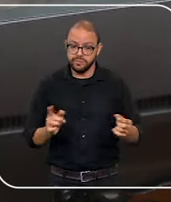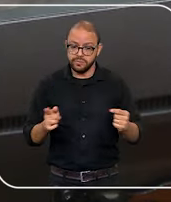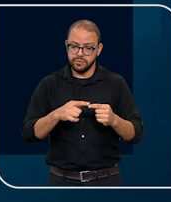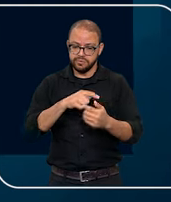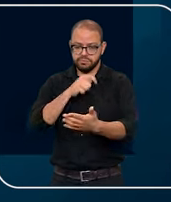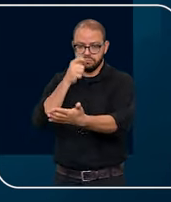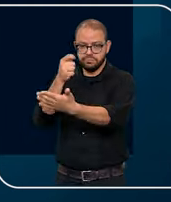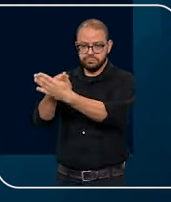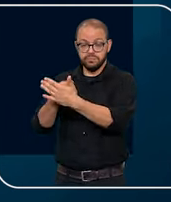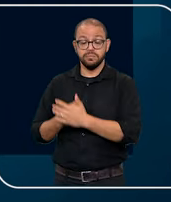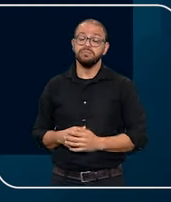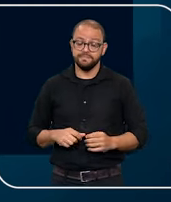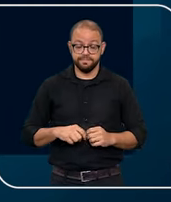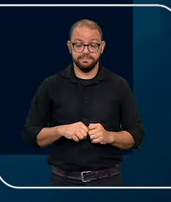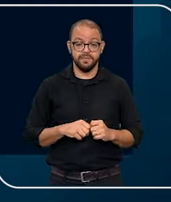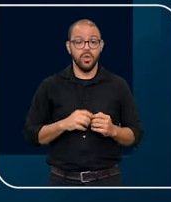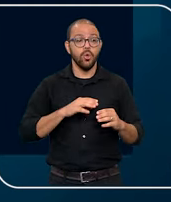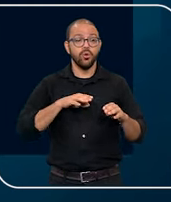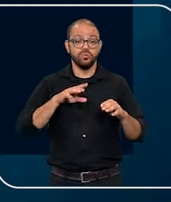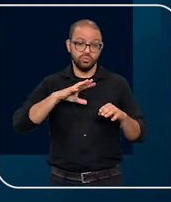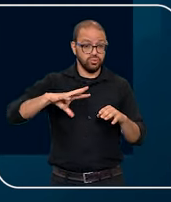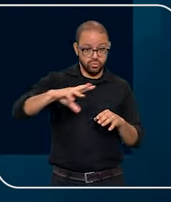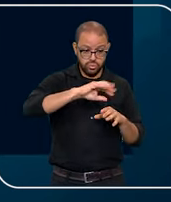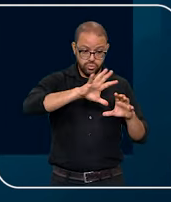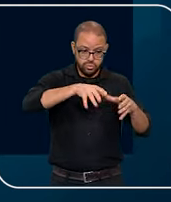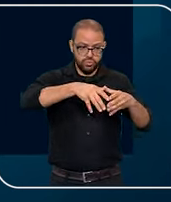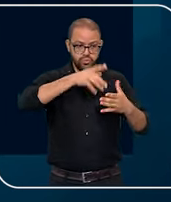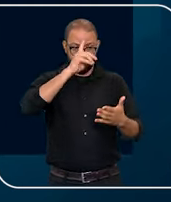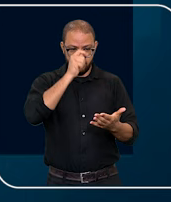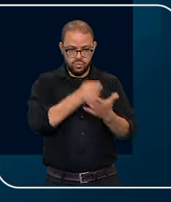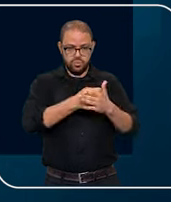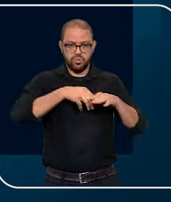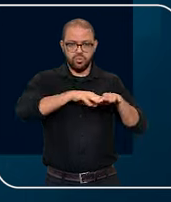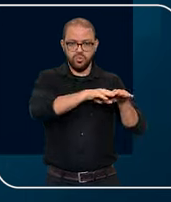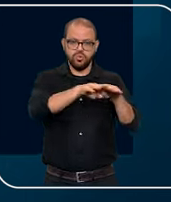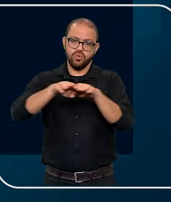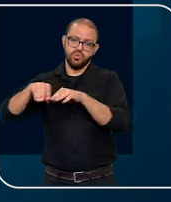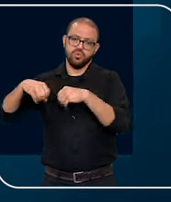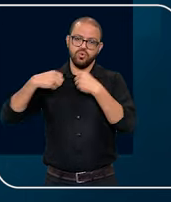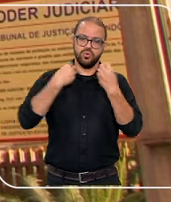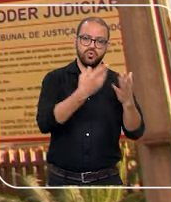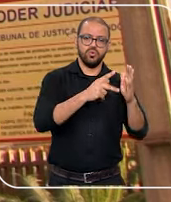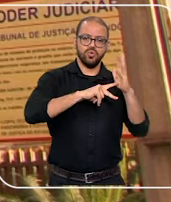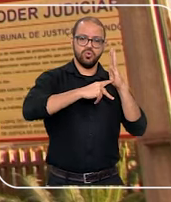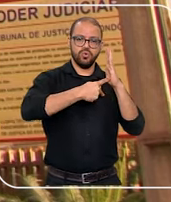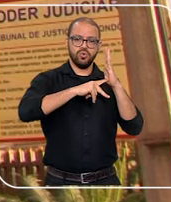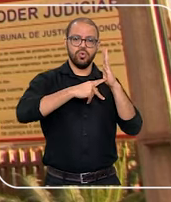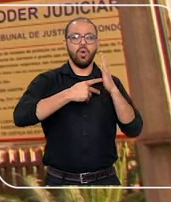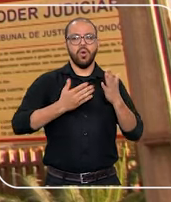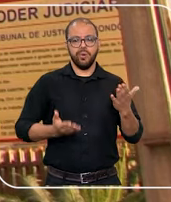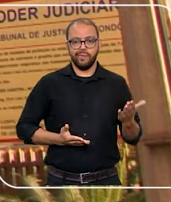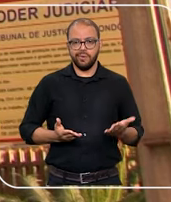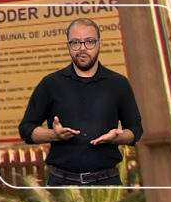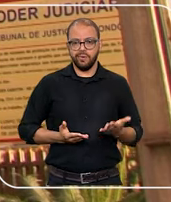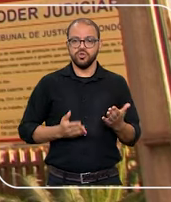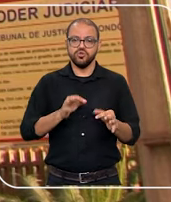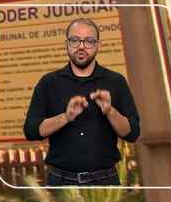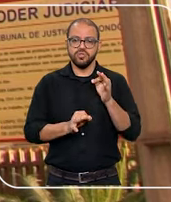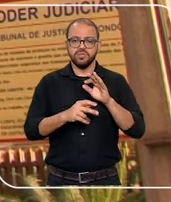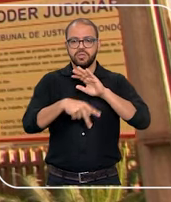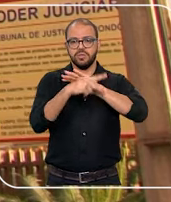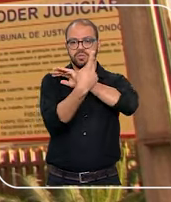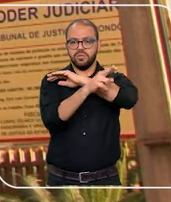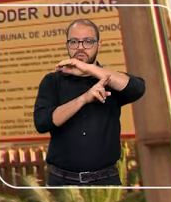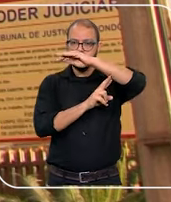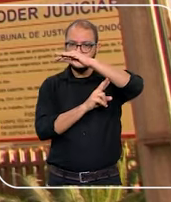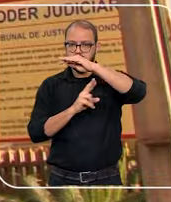atividades que justifiquem o pagamento. Dessa forma, por unanimidade, a turma negou o provimento ao recurso do Sindicato dos Servidores do Poder